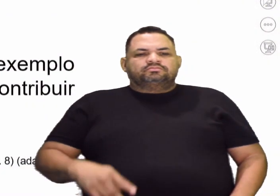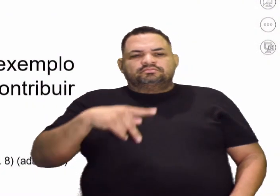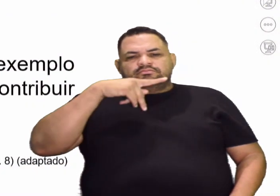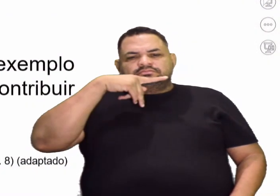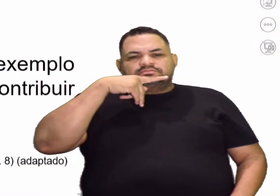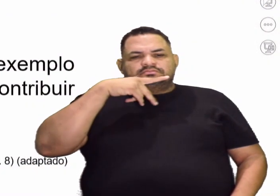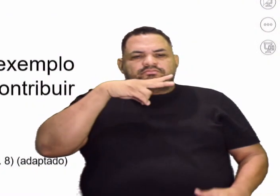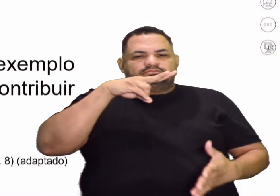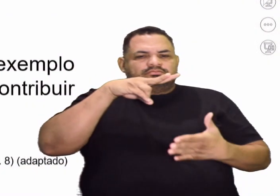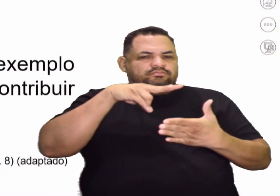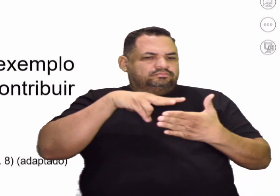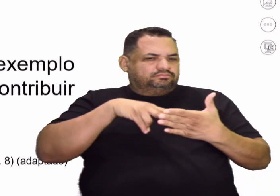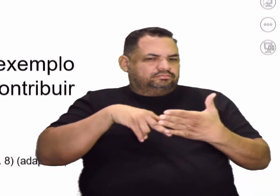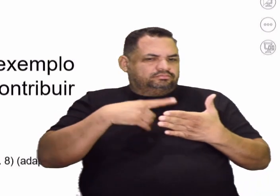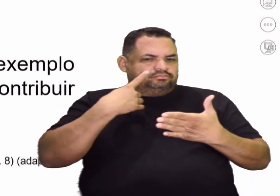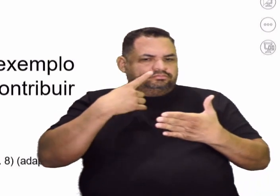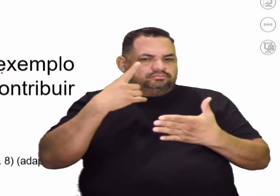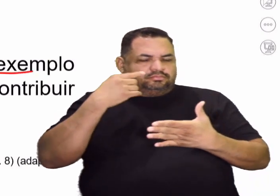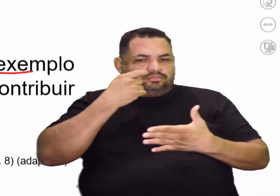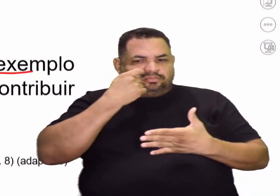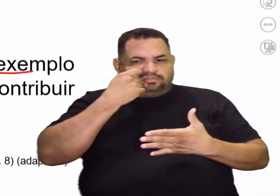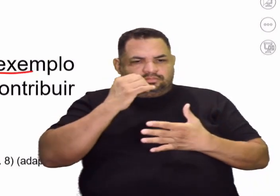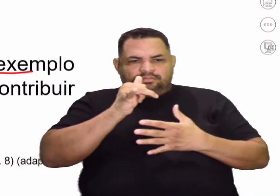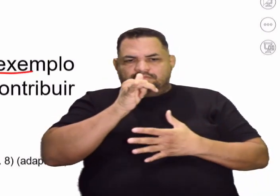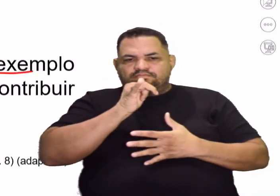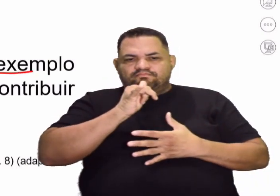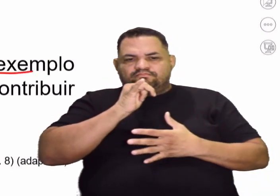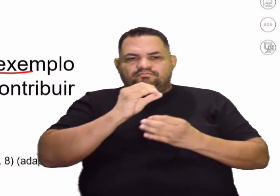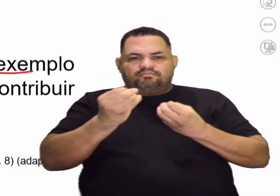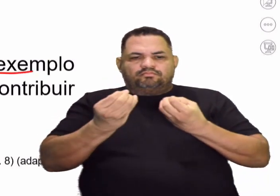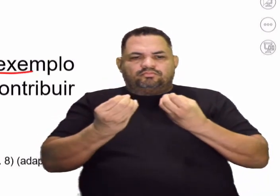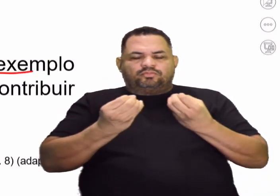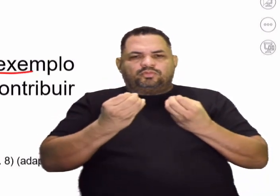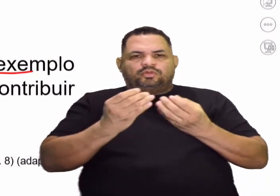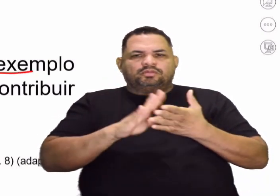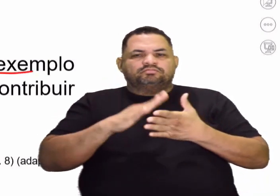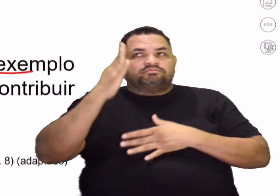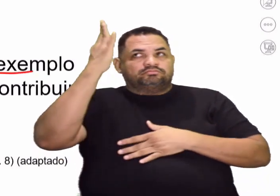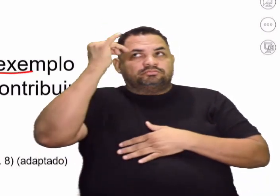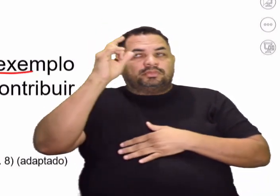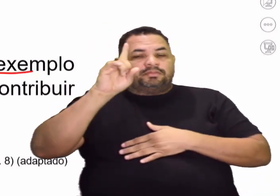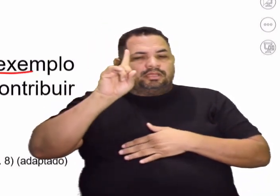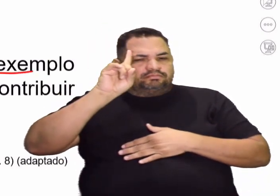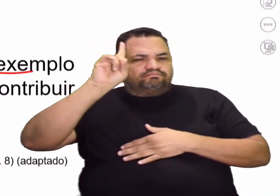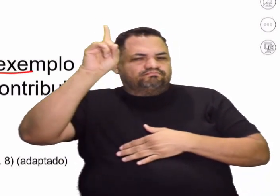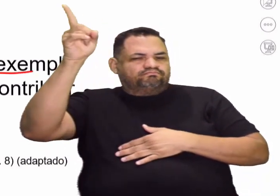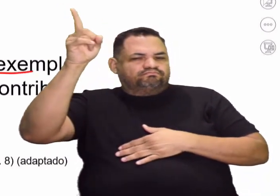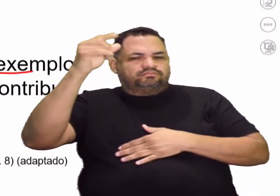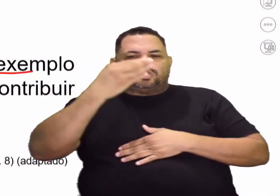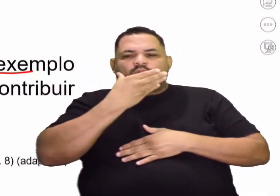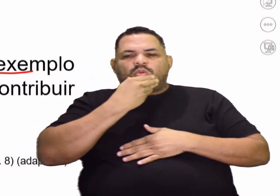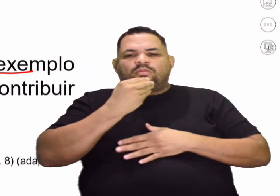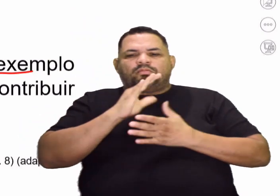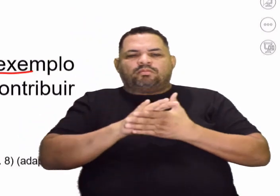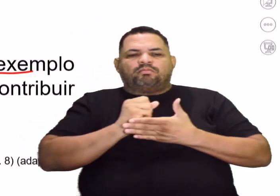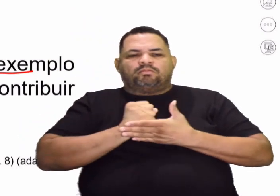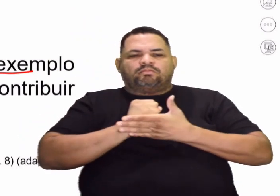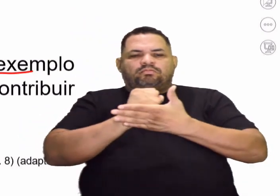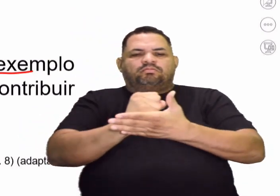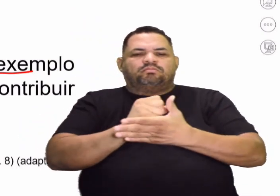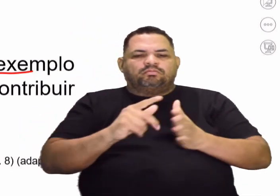Platão era lido pelos humanistas como um exemplo de como o dom intelectual do homem pode